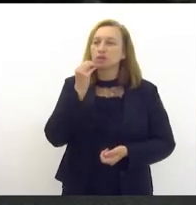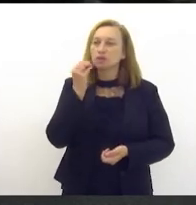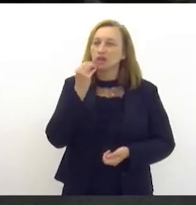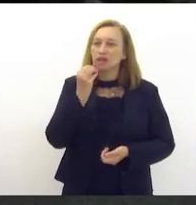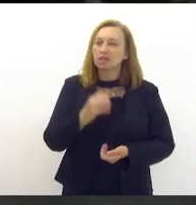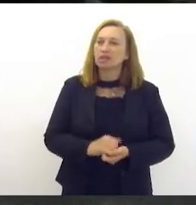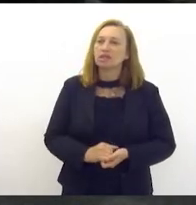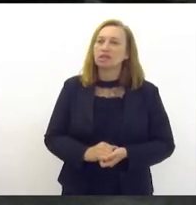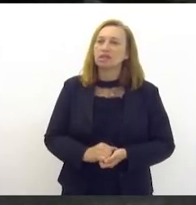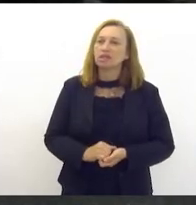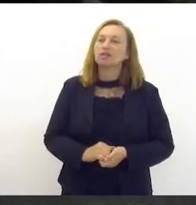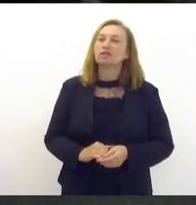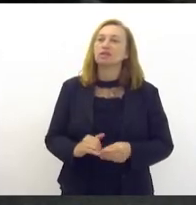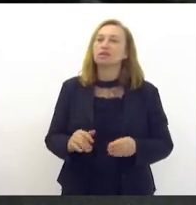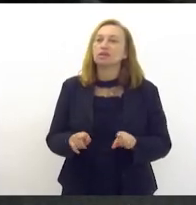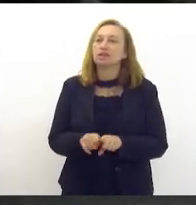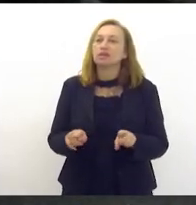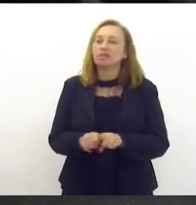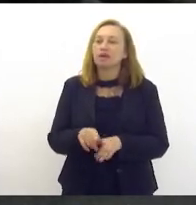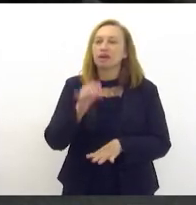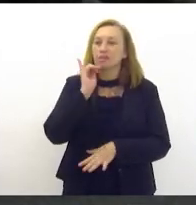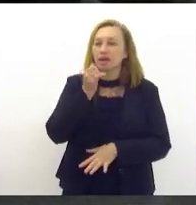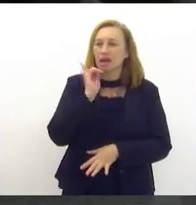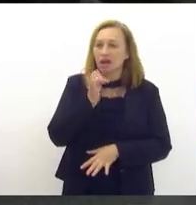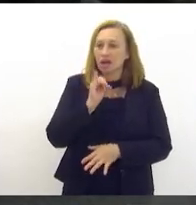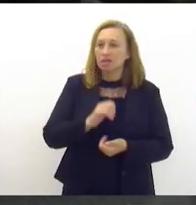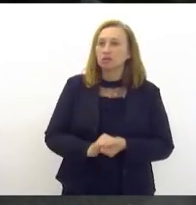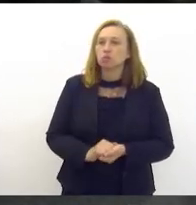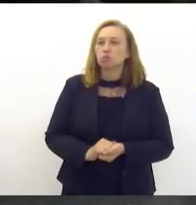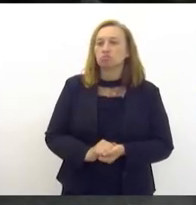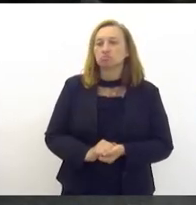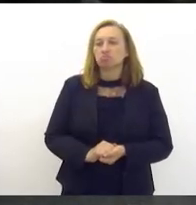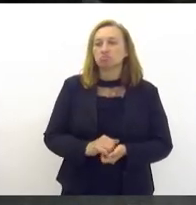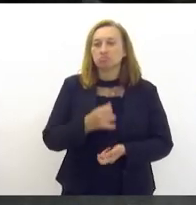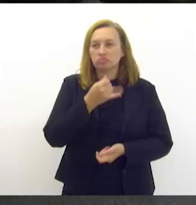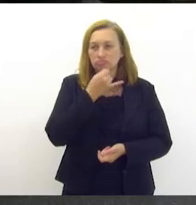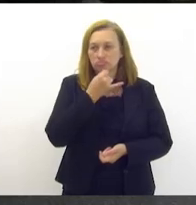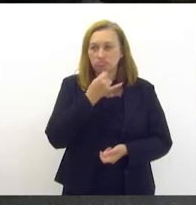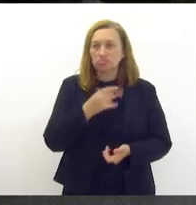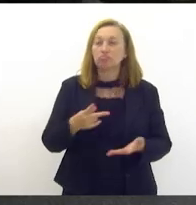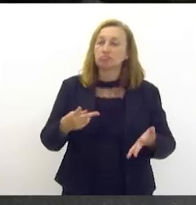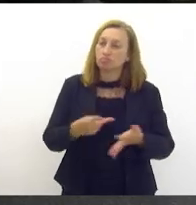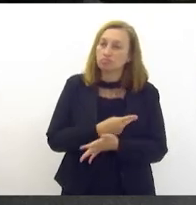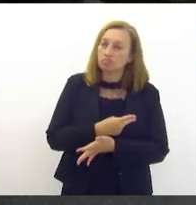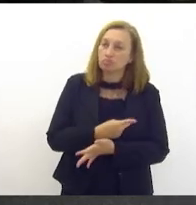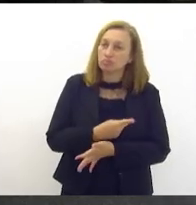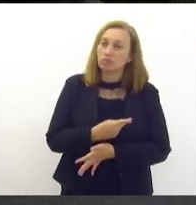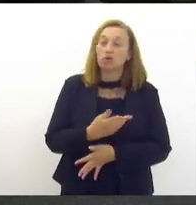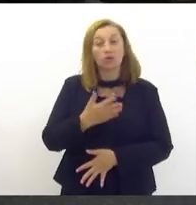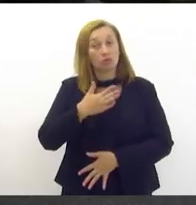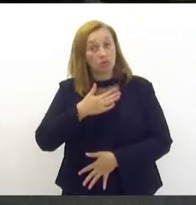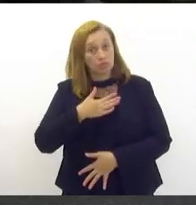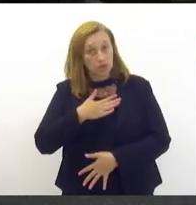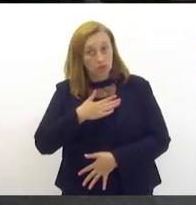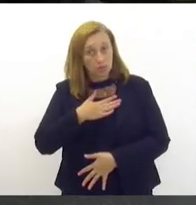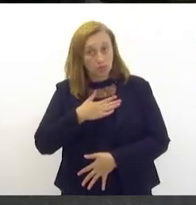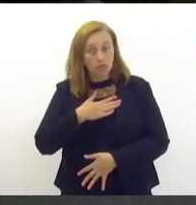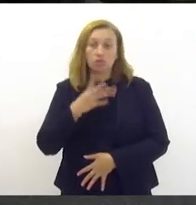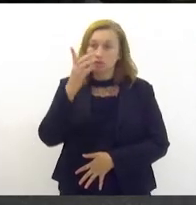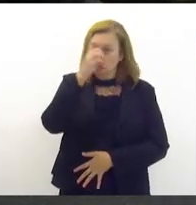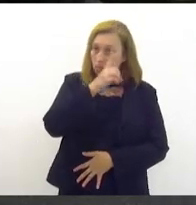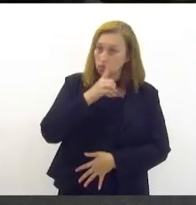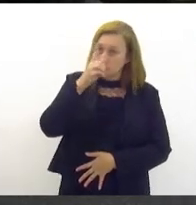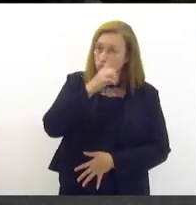oportunidade também para relatar um triste episódio que aconteceu com a minha pessoa no